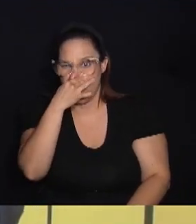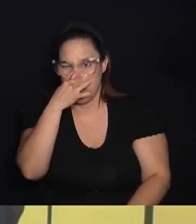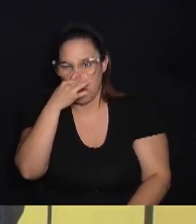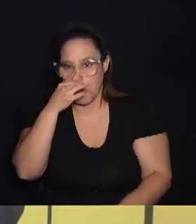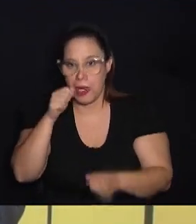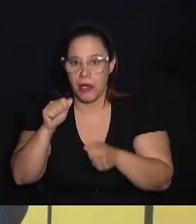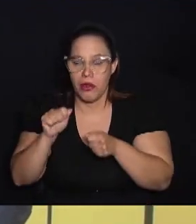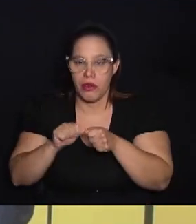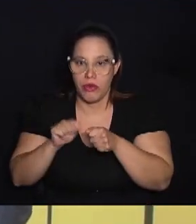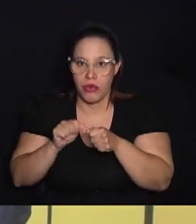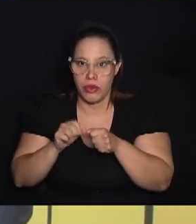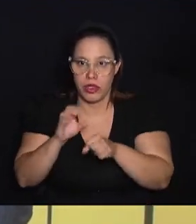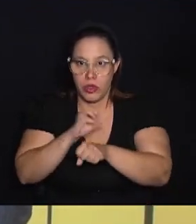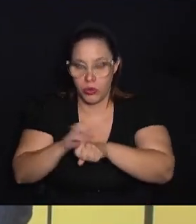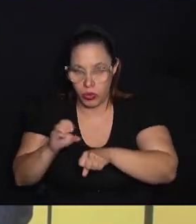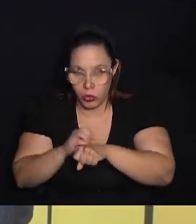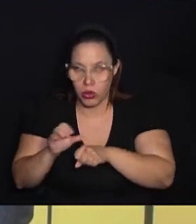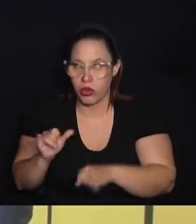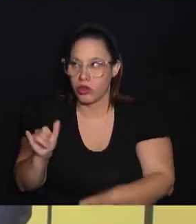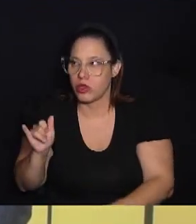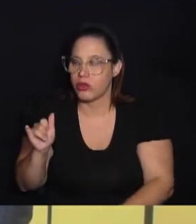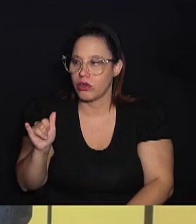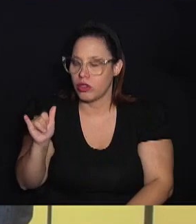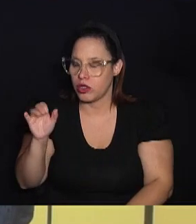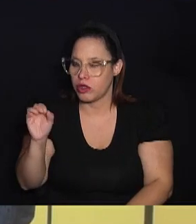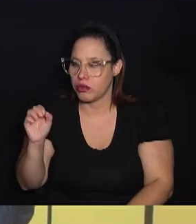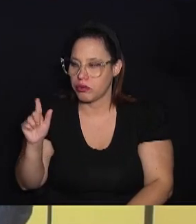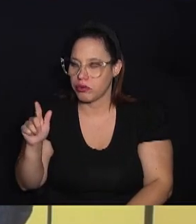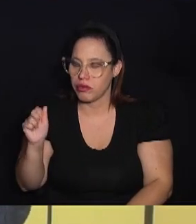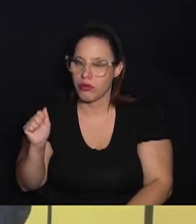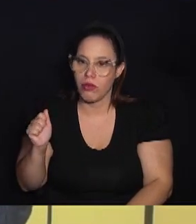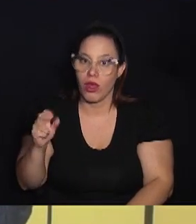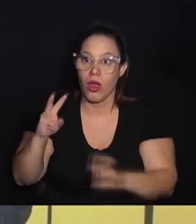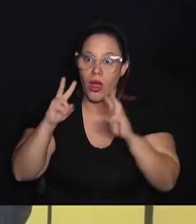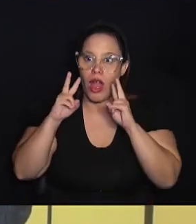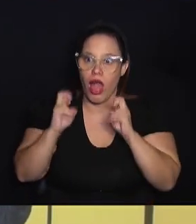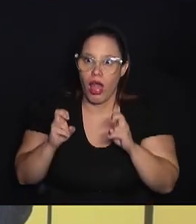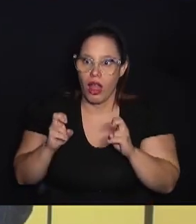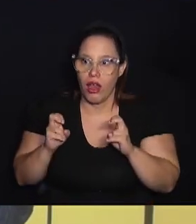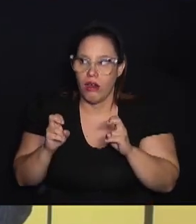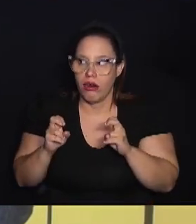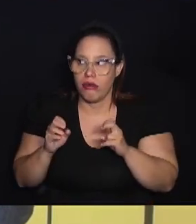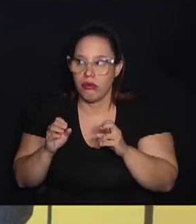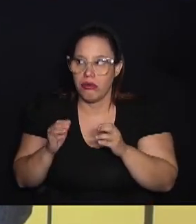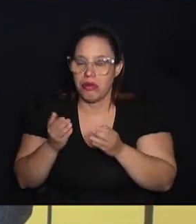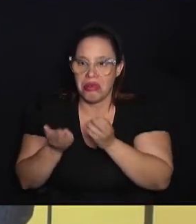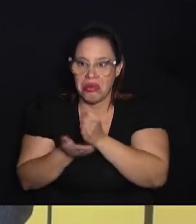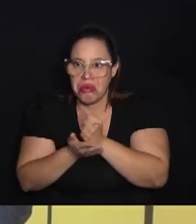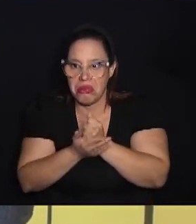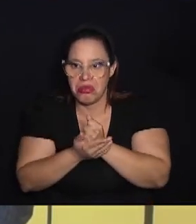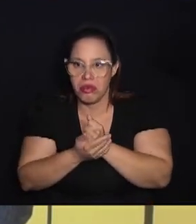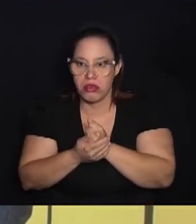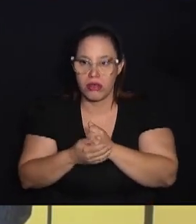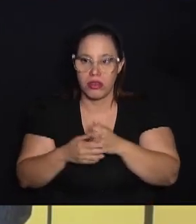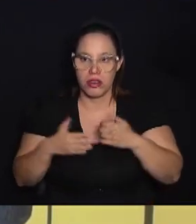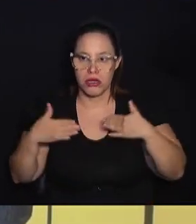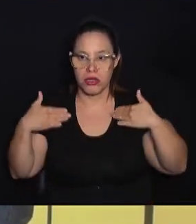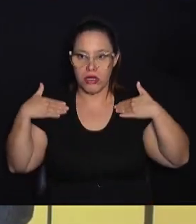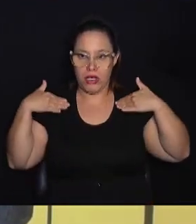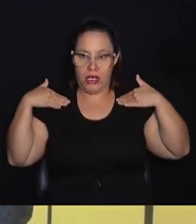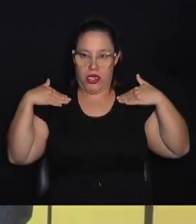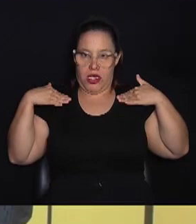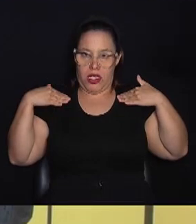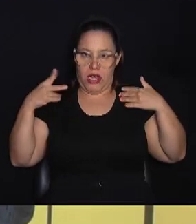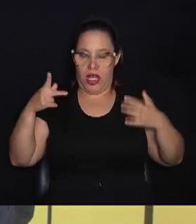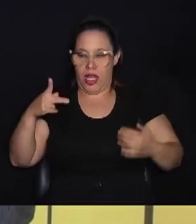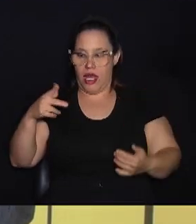curso de yoga é que eu me liguei que a fisioterapia tá muito embasada tanto as posturas né RPG por exemplo é